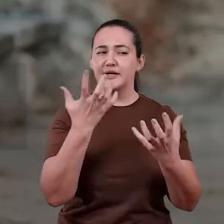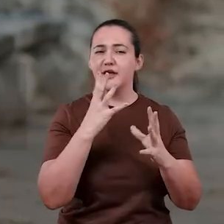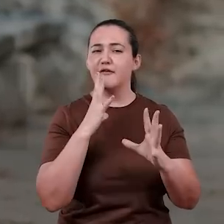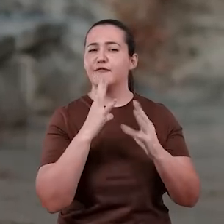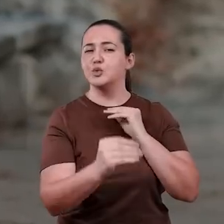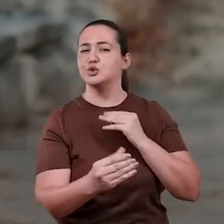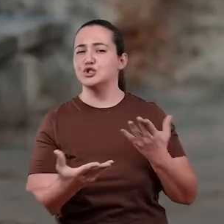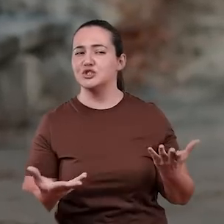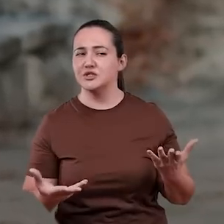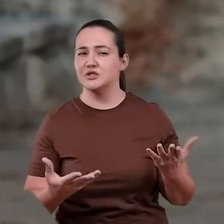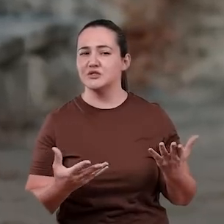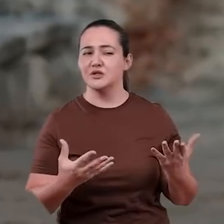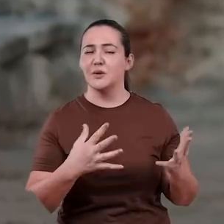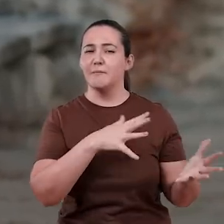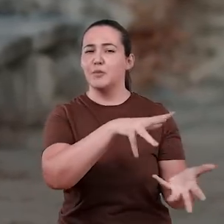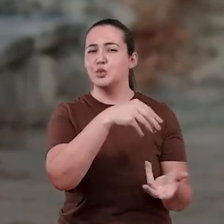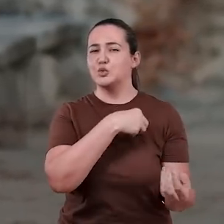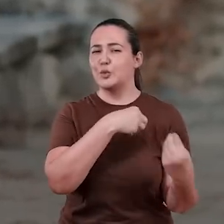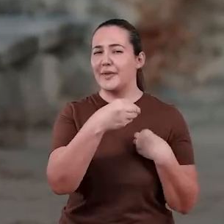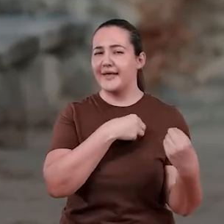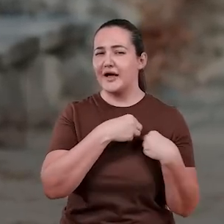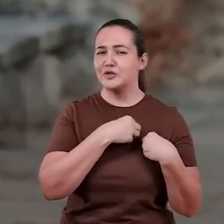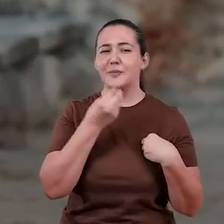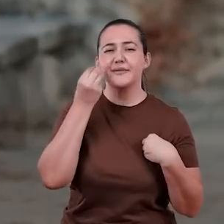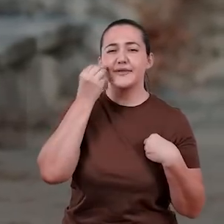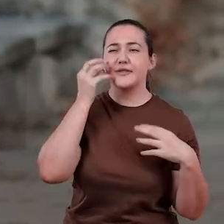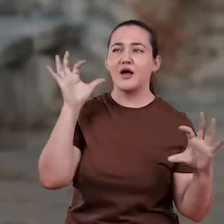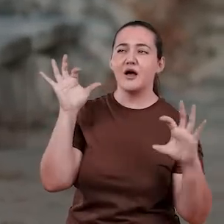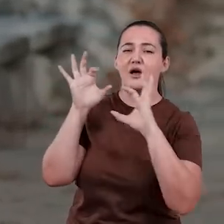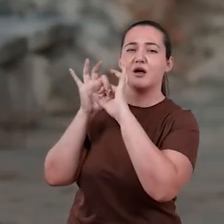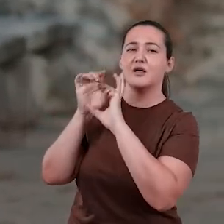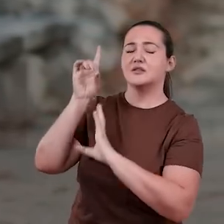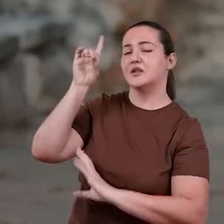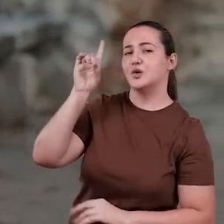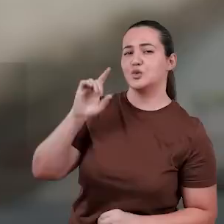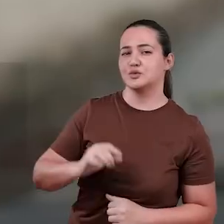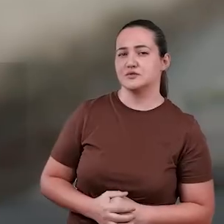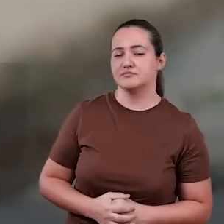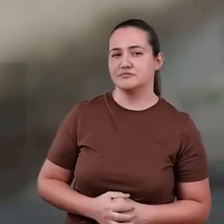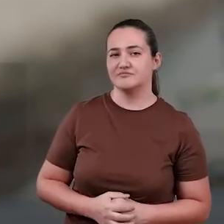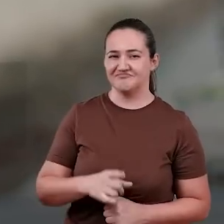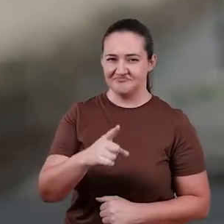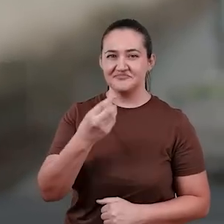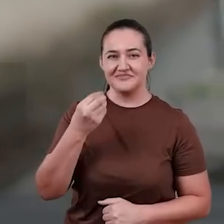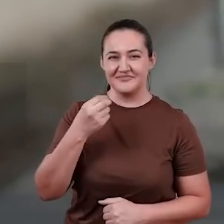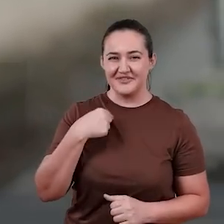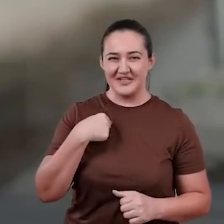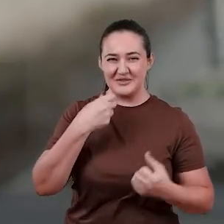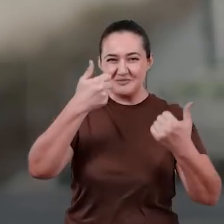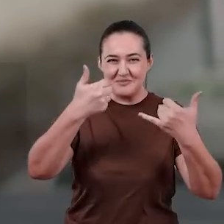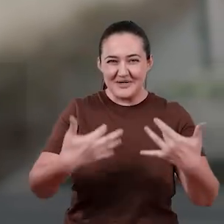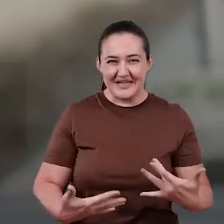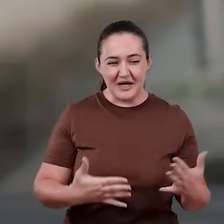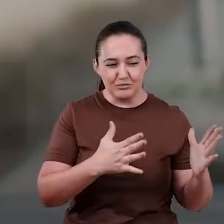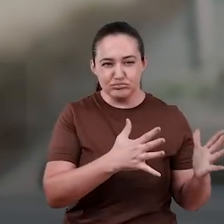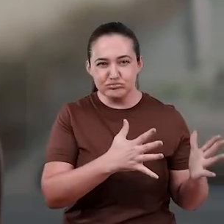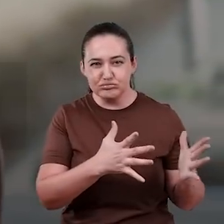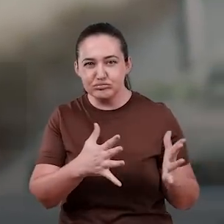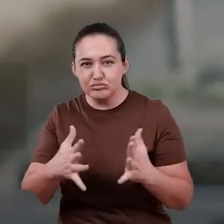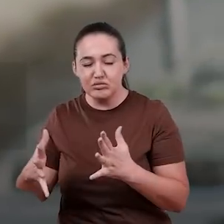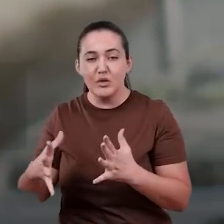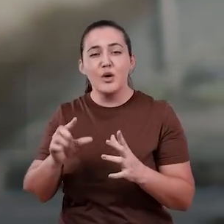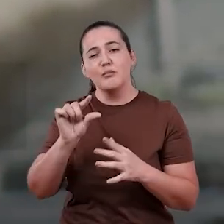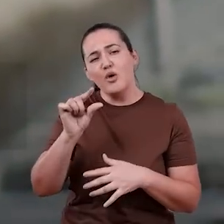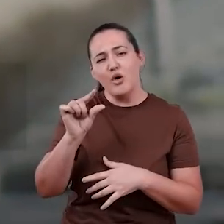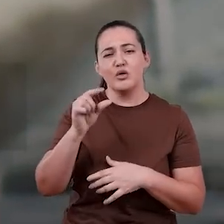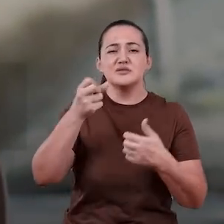fugir do mundo e do pecado para se aproximarem de Deus? Você viu aqui durante a nossa explanação um pouquinho